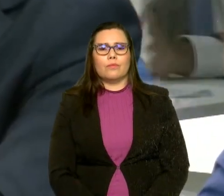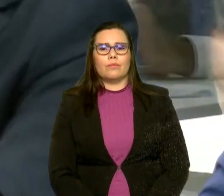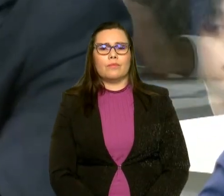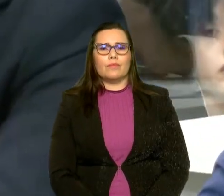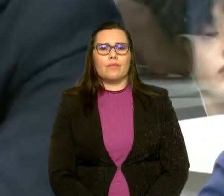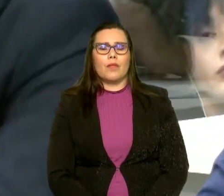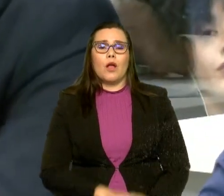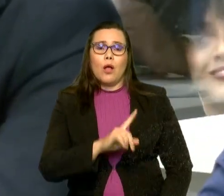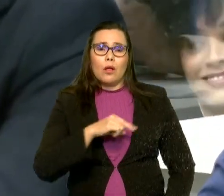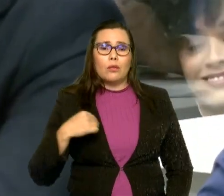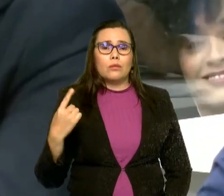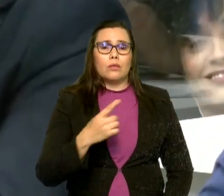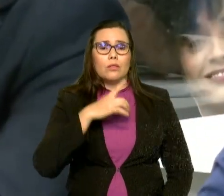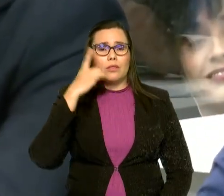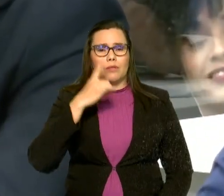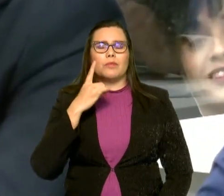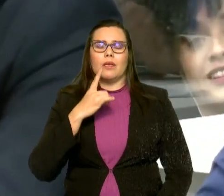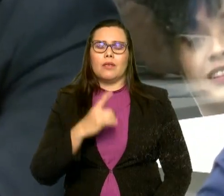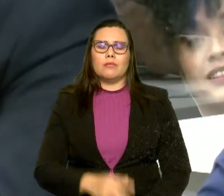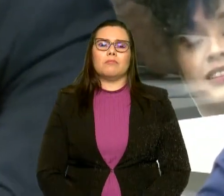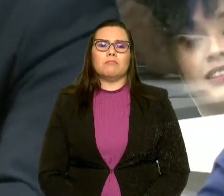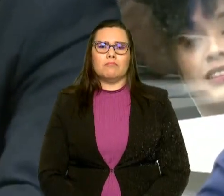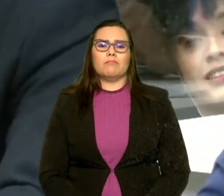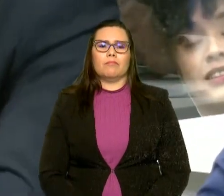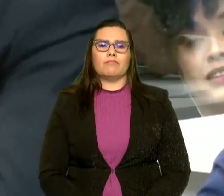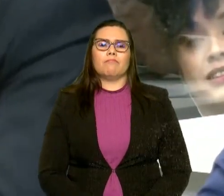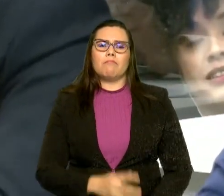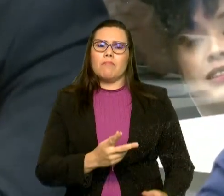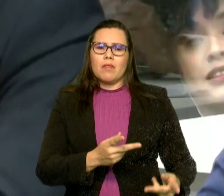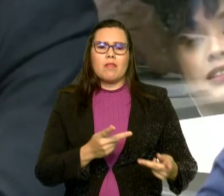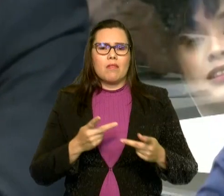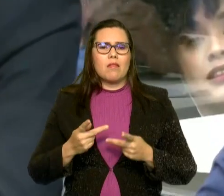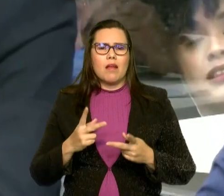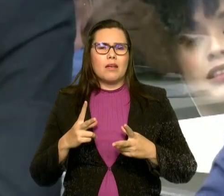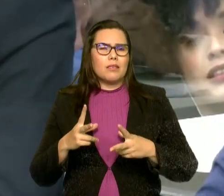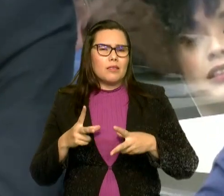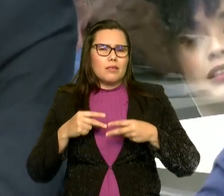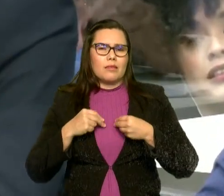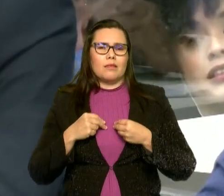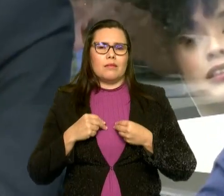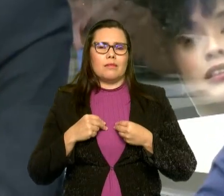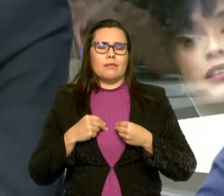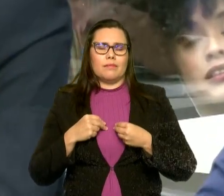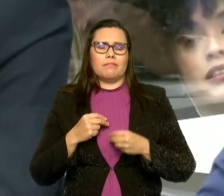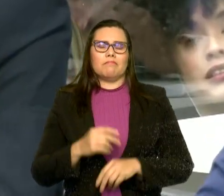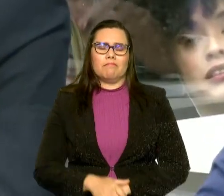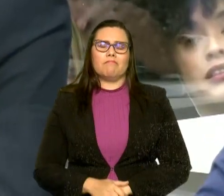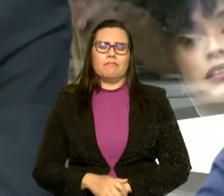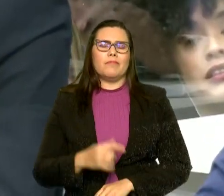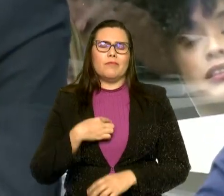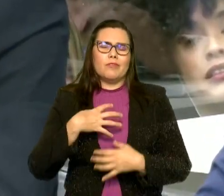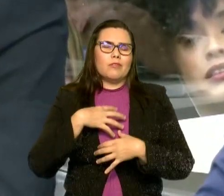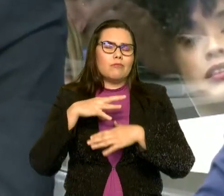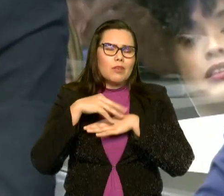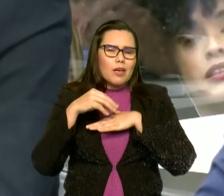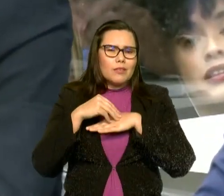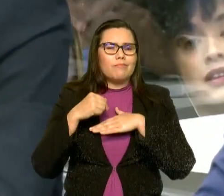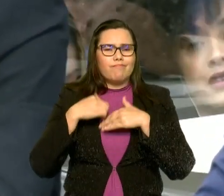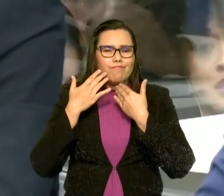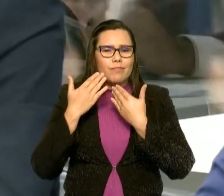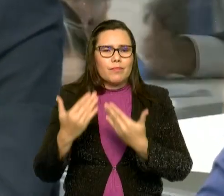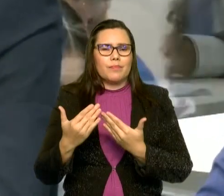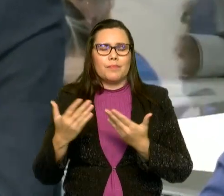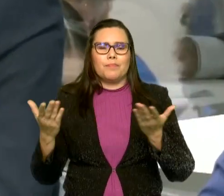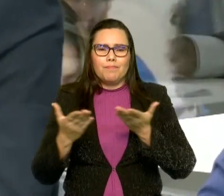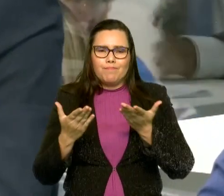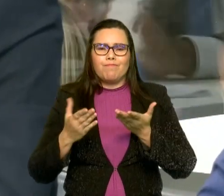recebe com muito carinho a atenção que nos é dispensada nesse dia. Mas também queria fazer referência,